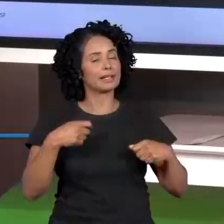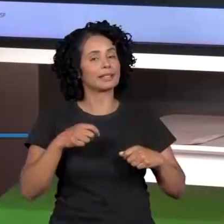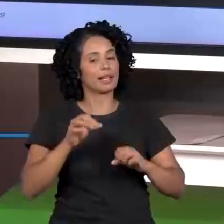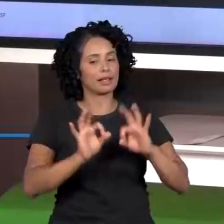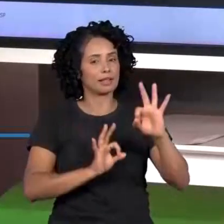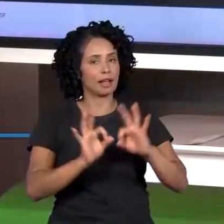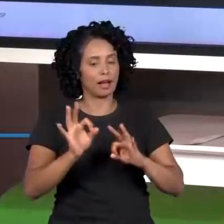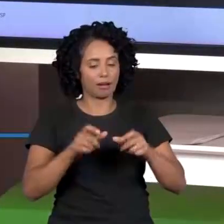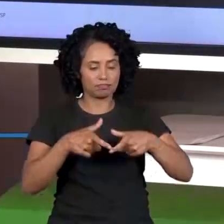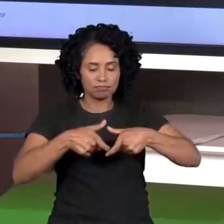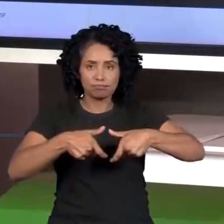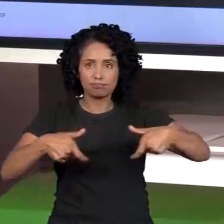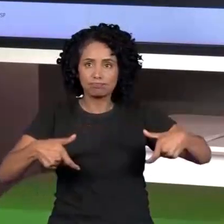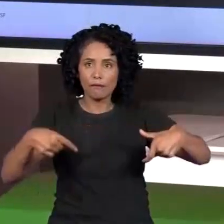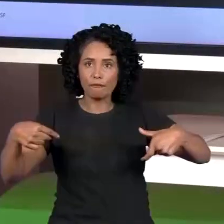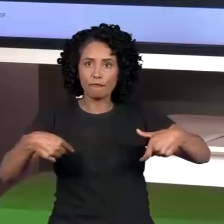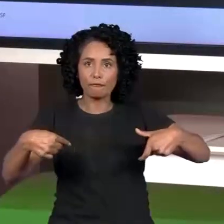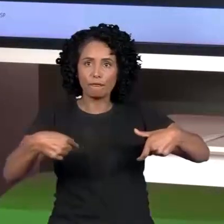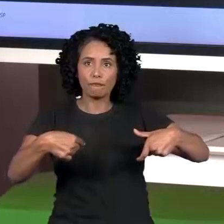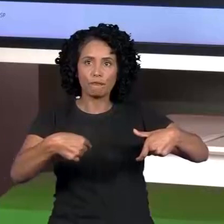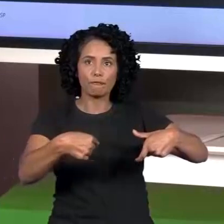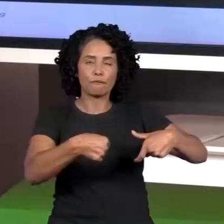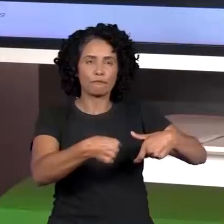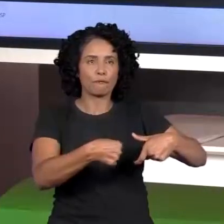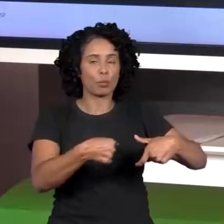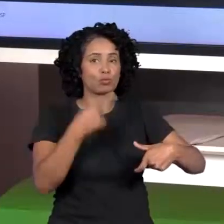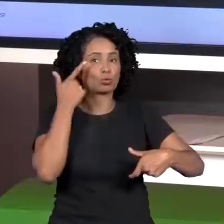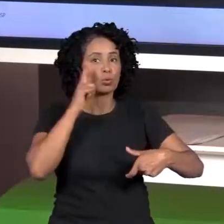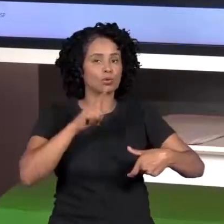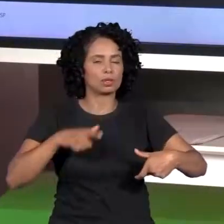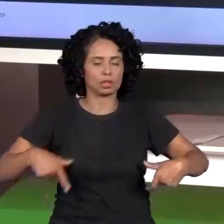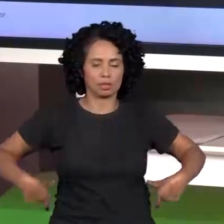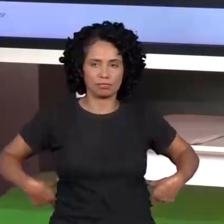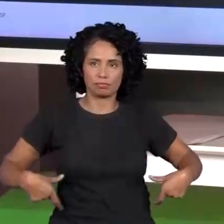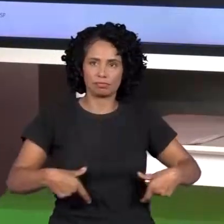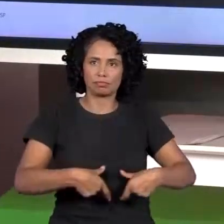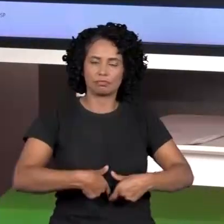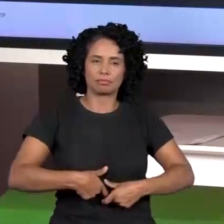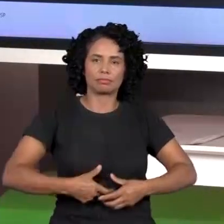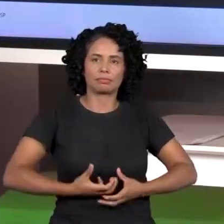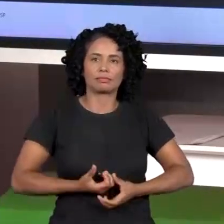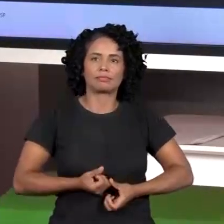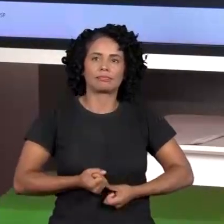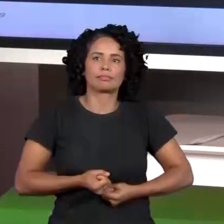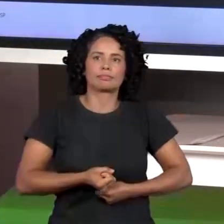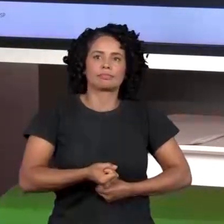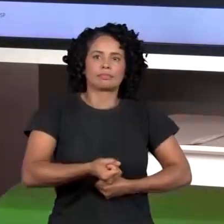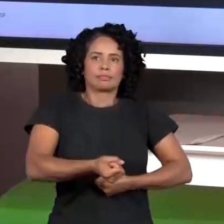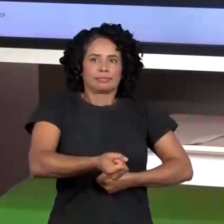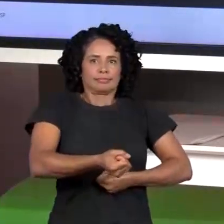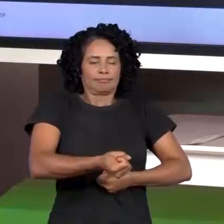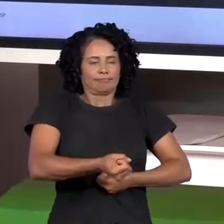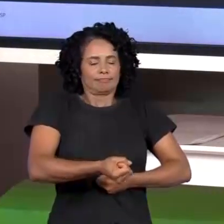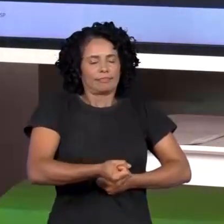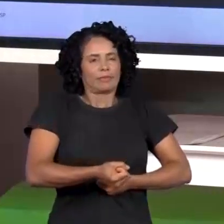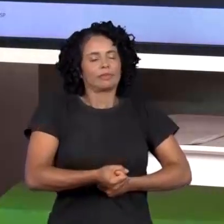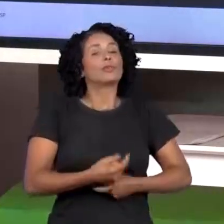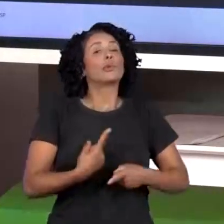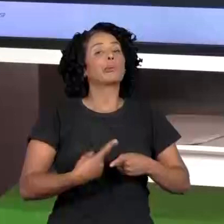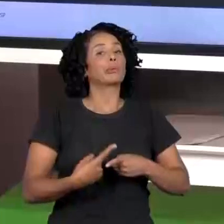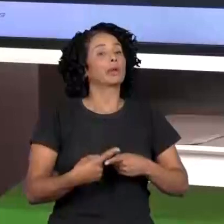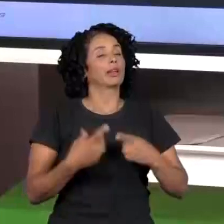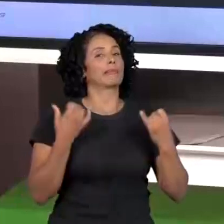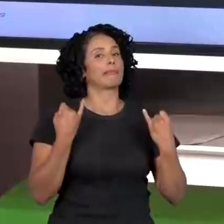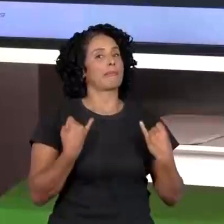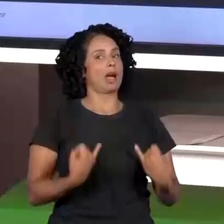alguns furos para esse cinto ficar mais adequado aí para o Otávio, tá? Então,